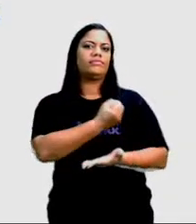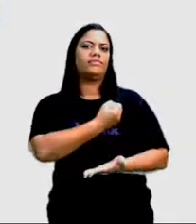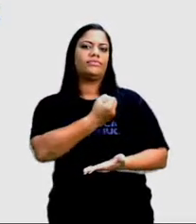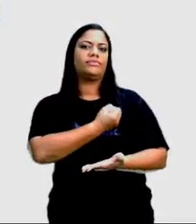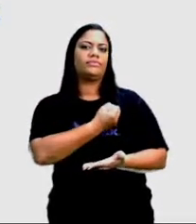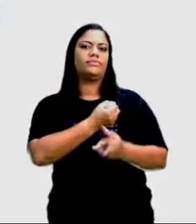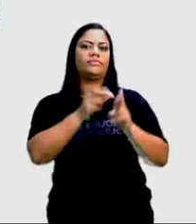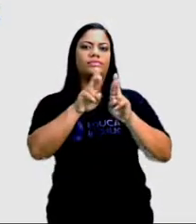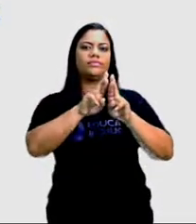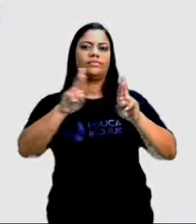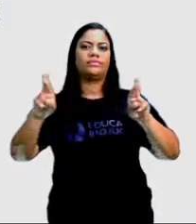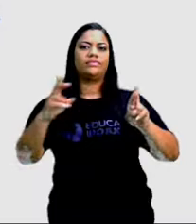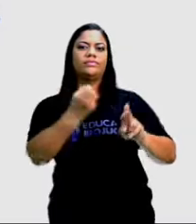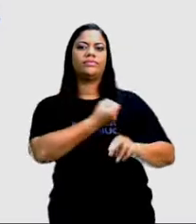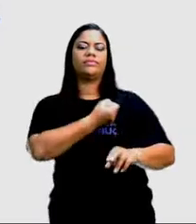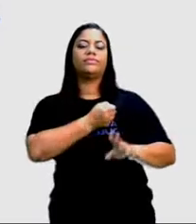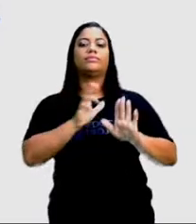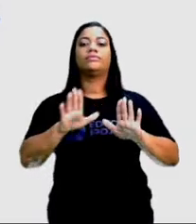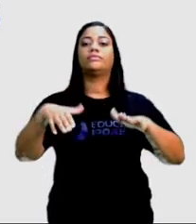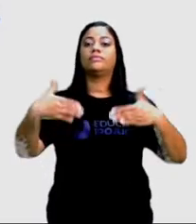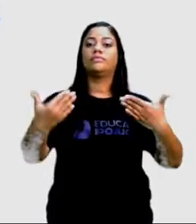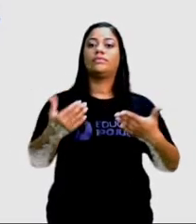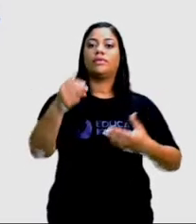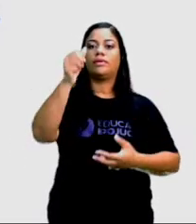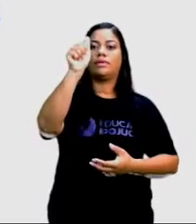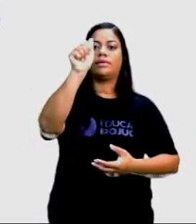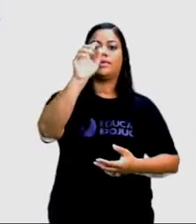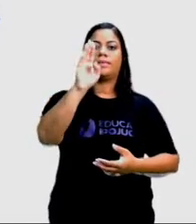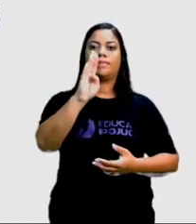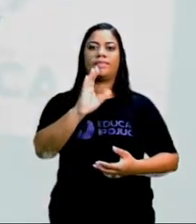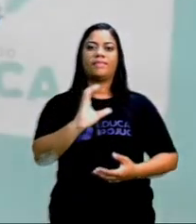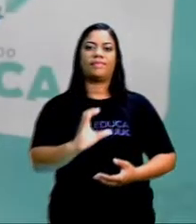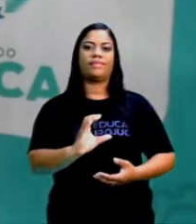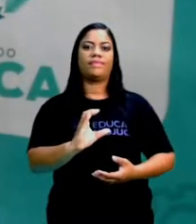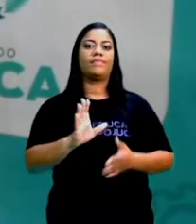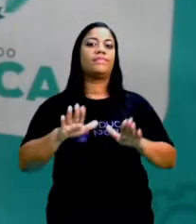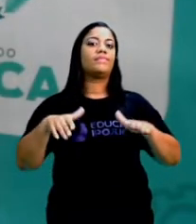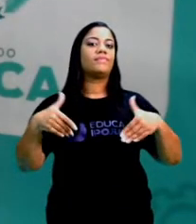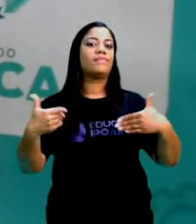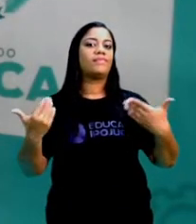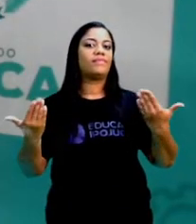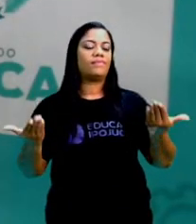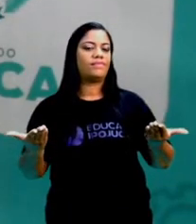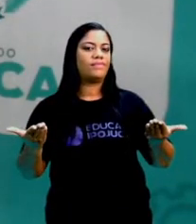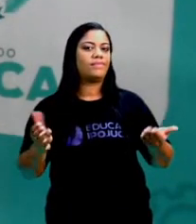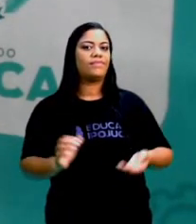reta numérica? Letra A, letra B ou letra C?